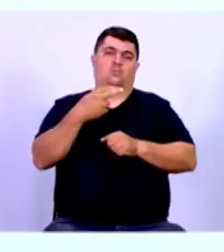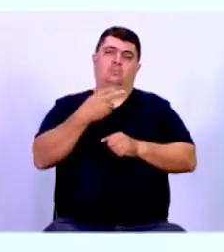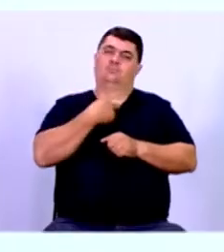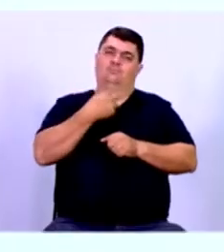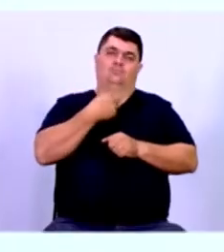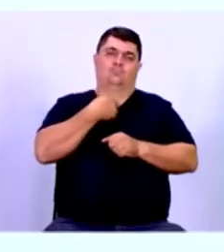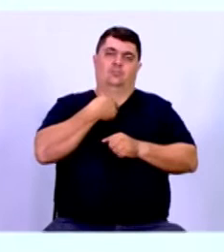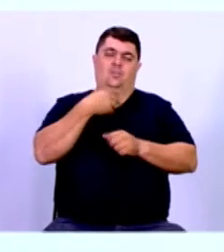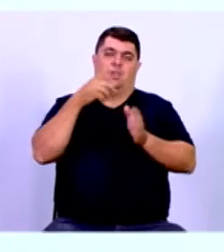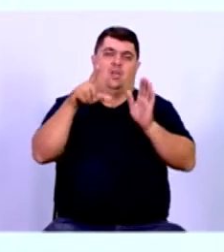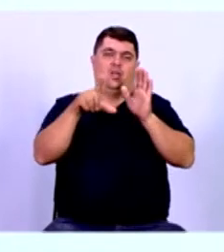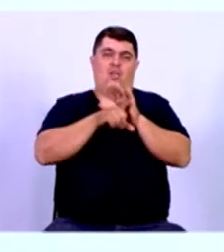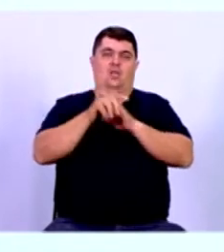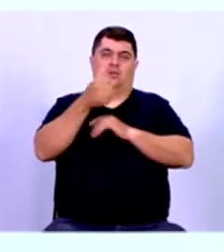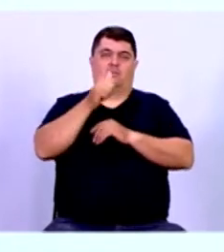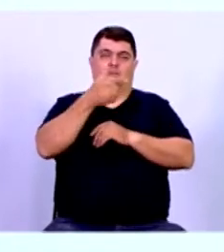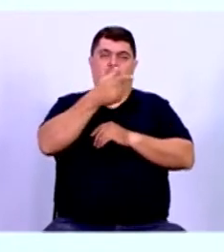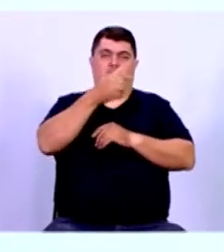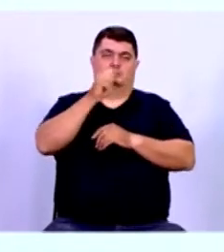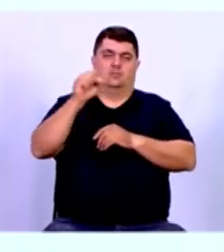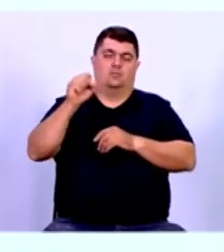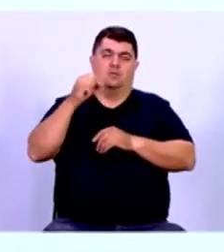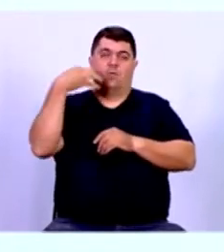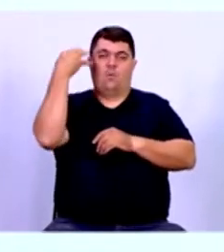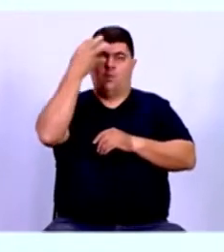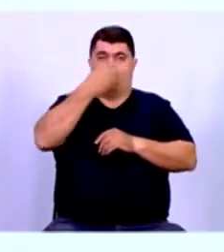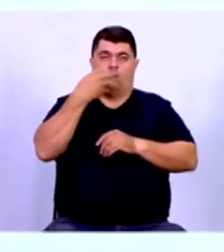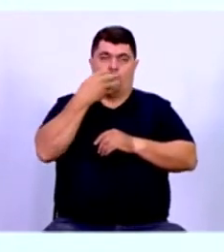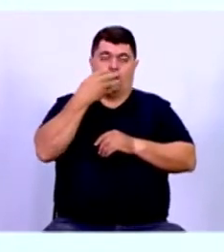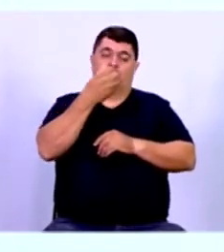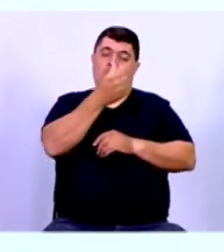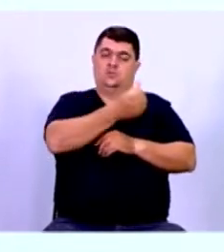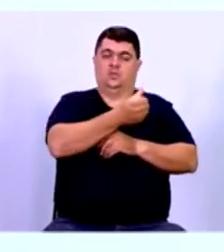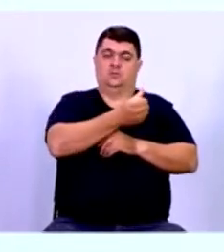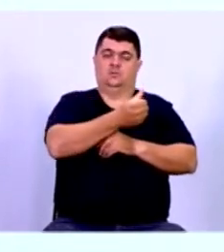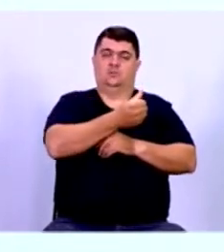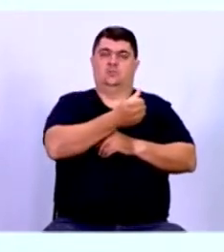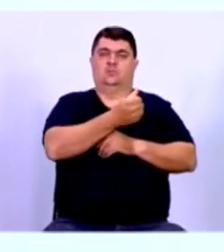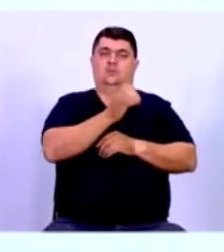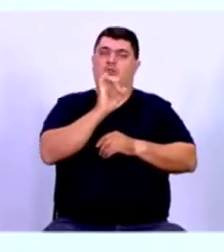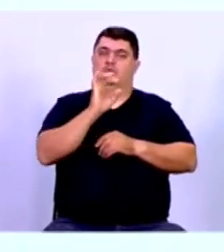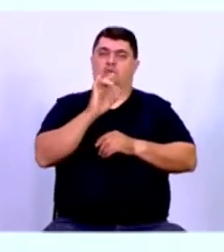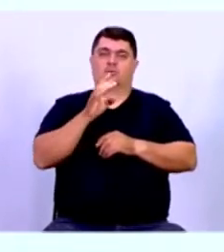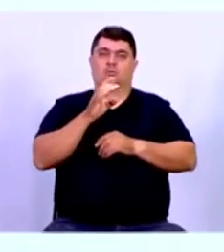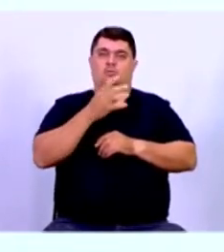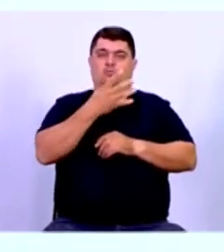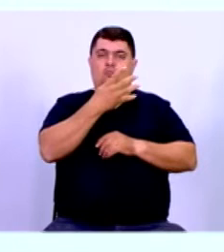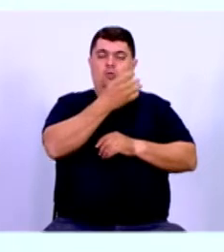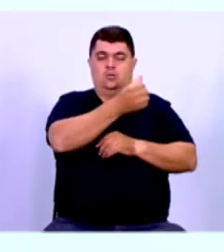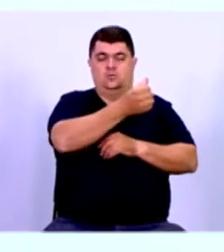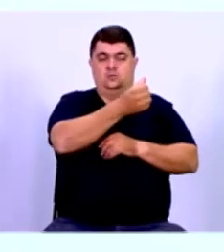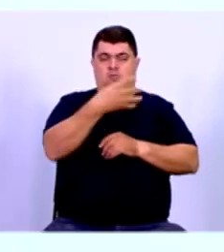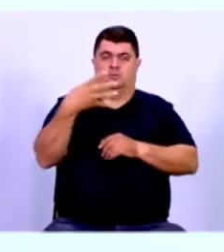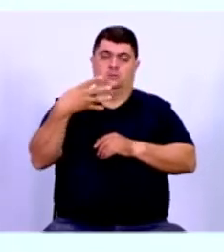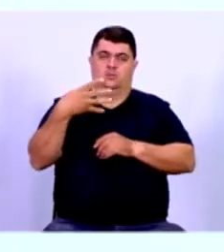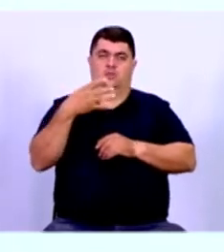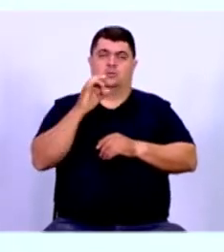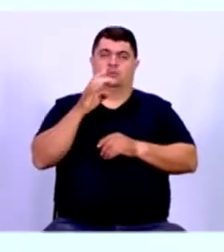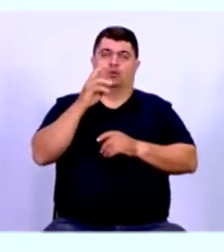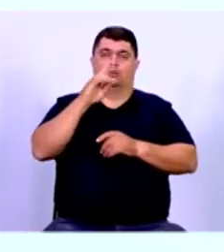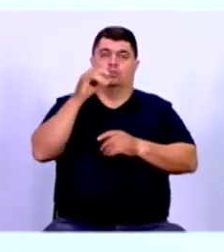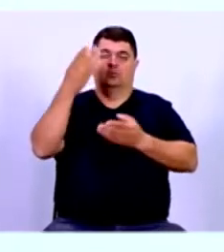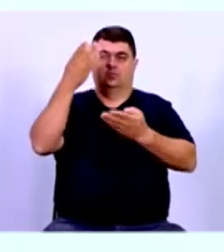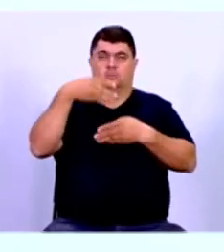Lei 11.788 prevê jornada de 4 e de 6 horas. A única redução que pode ser feita é nos dias de